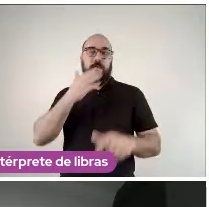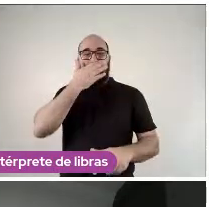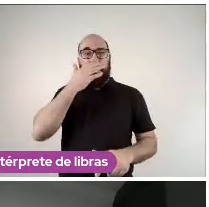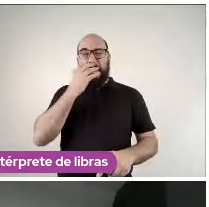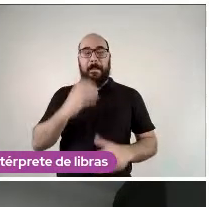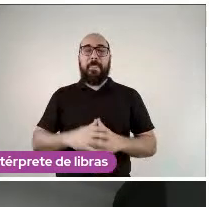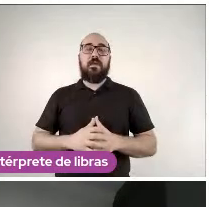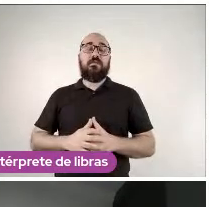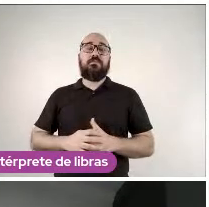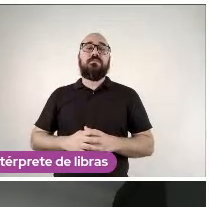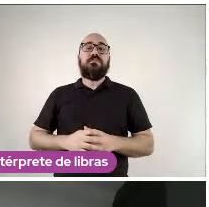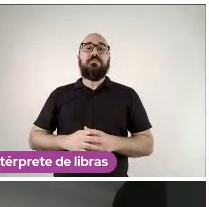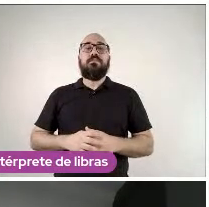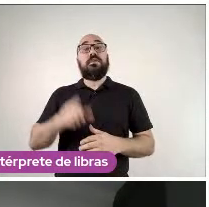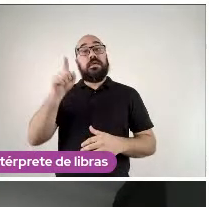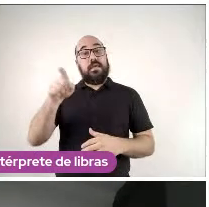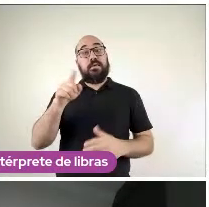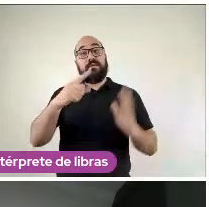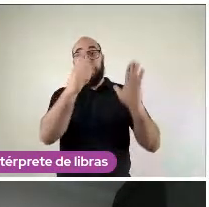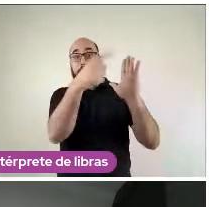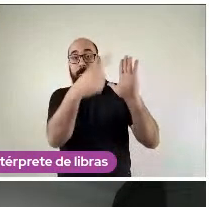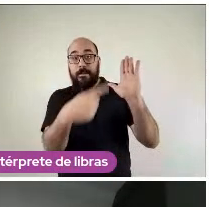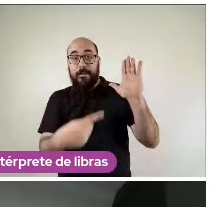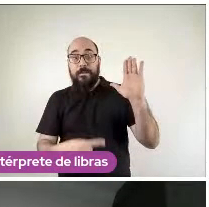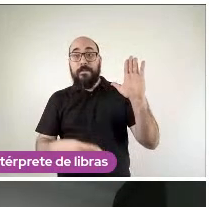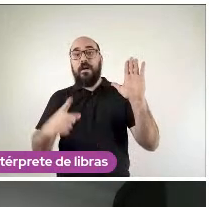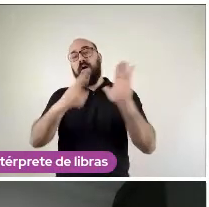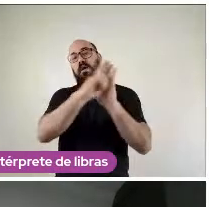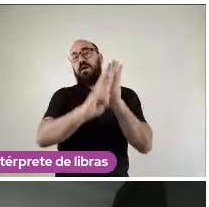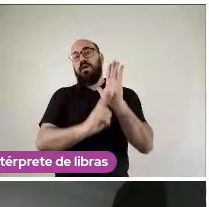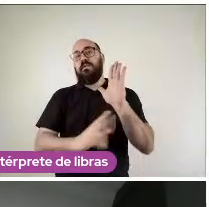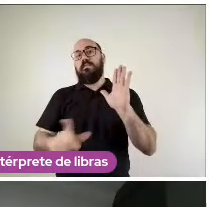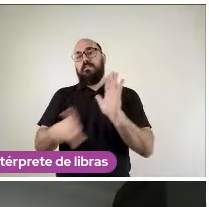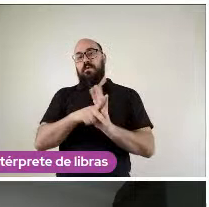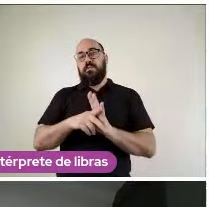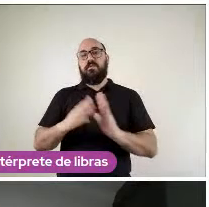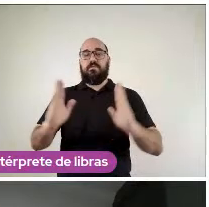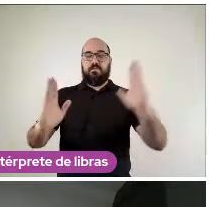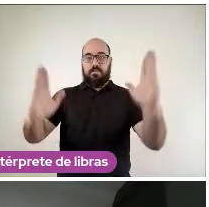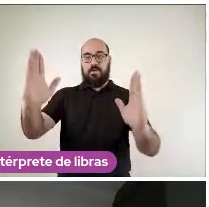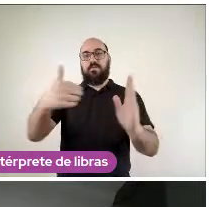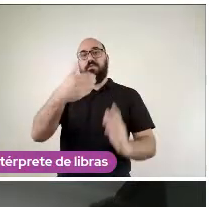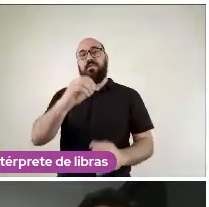fazem com que a COI endosse ações para a década.